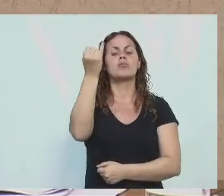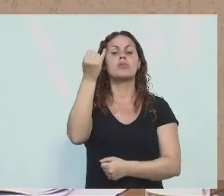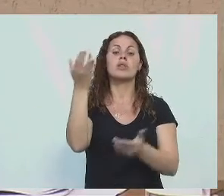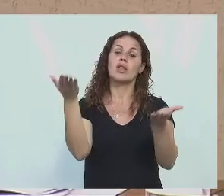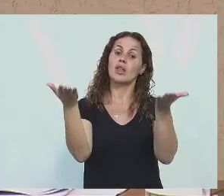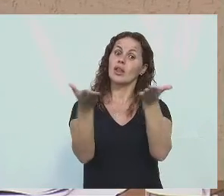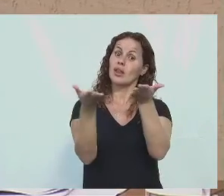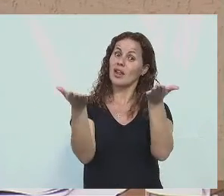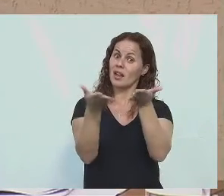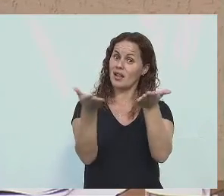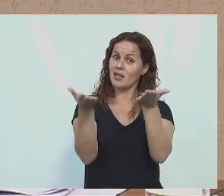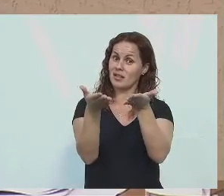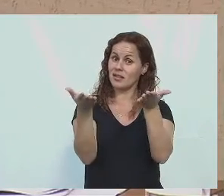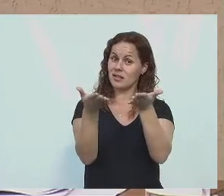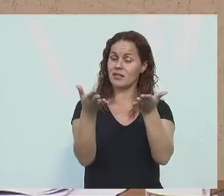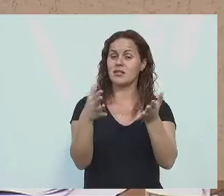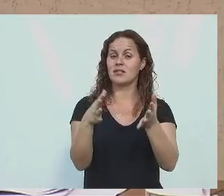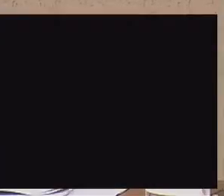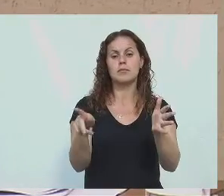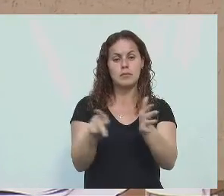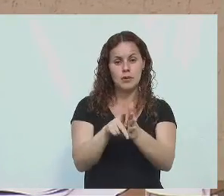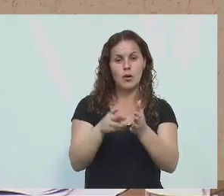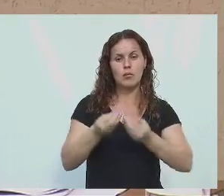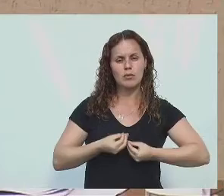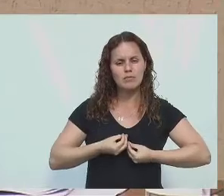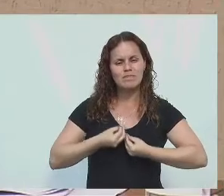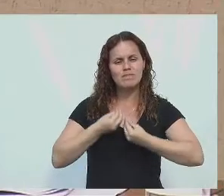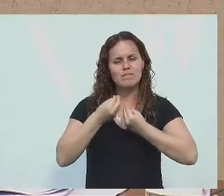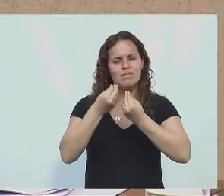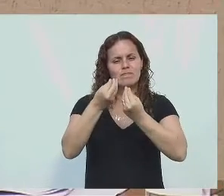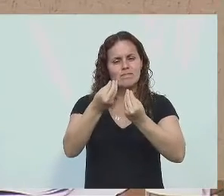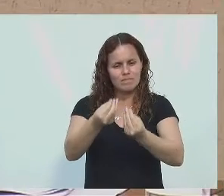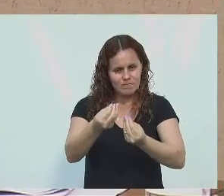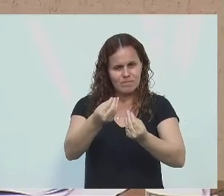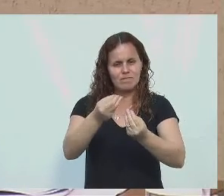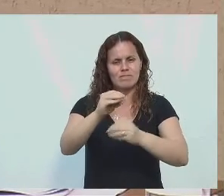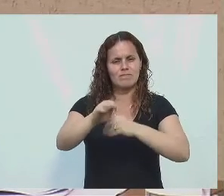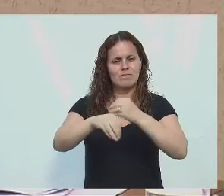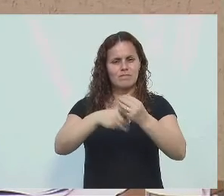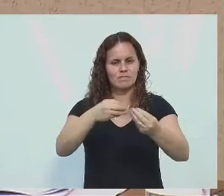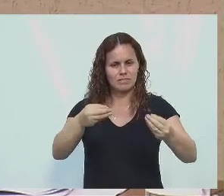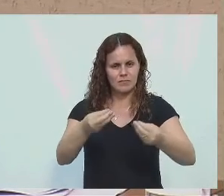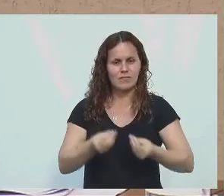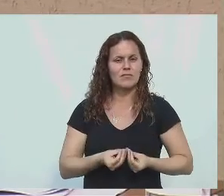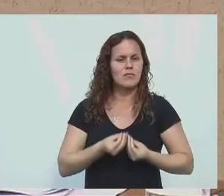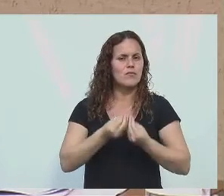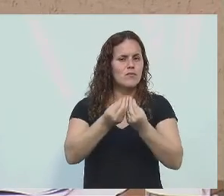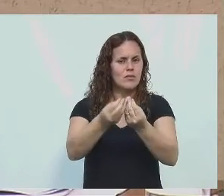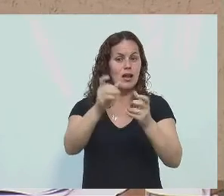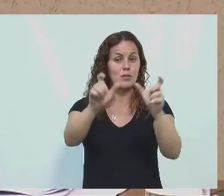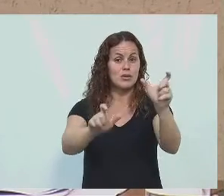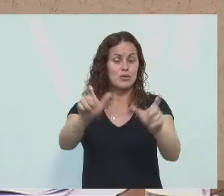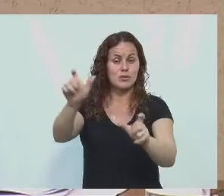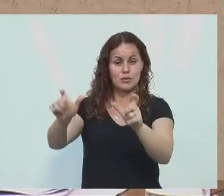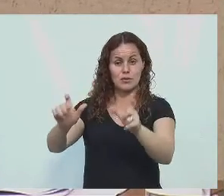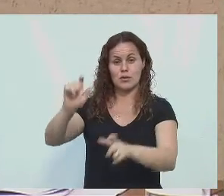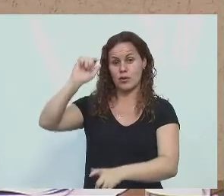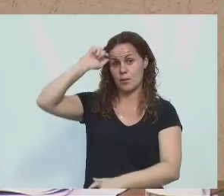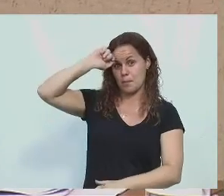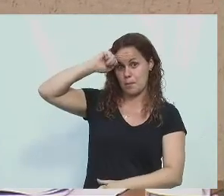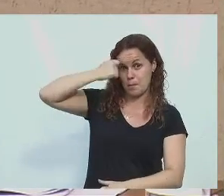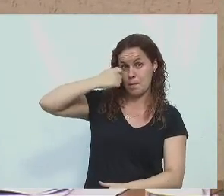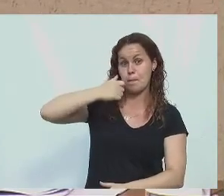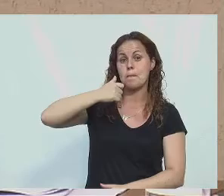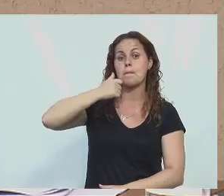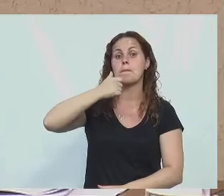agora, presenteando aí, com certeza, mais uma causa aí a favor do preto e da